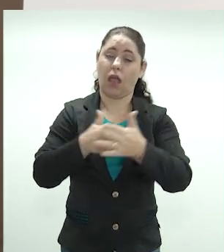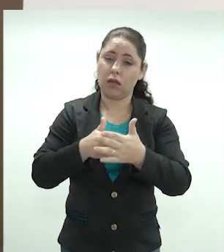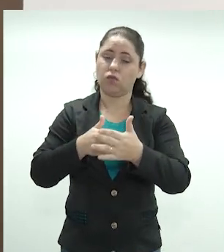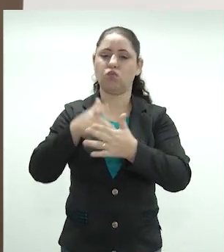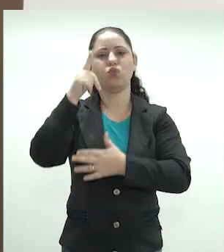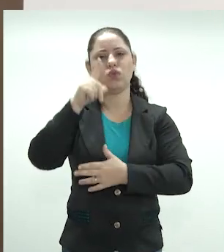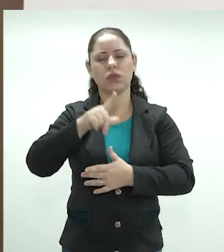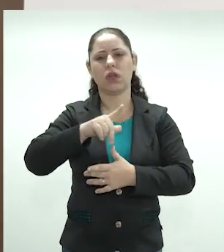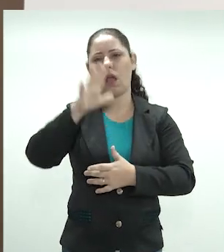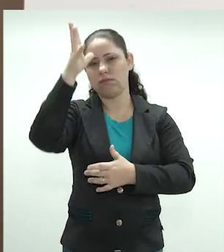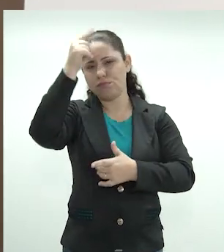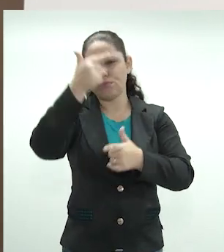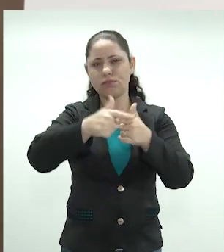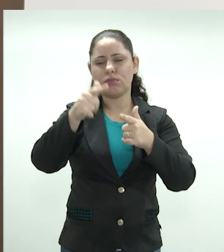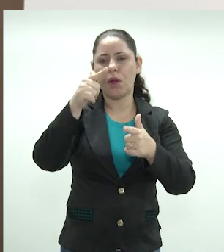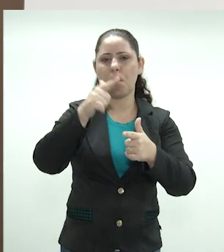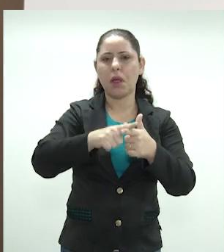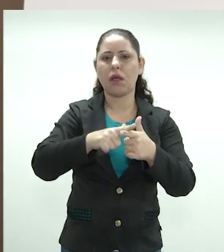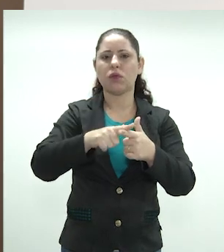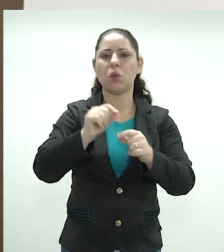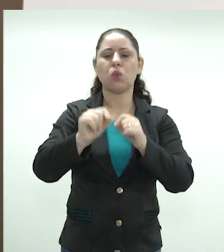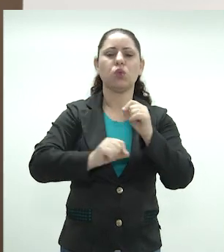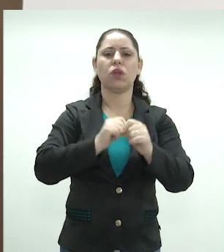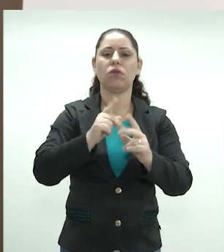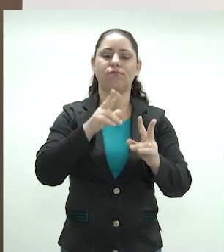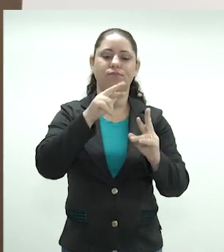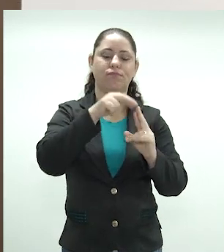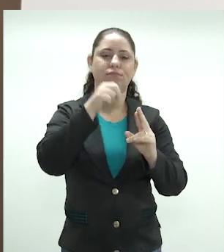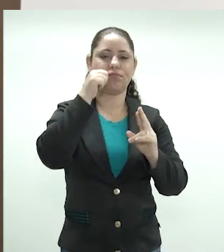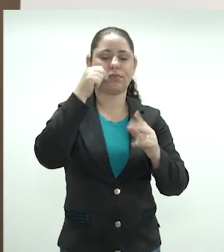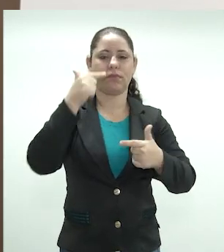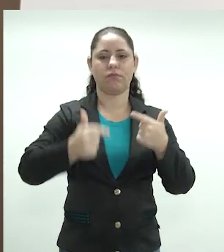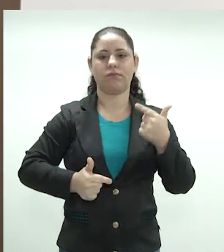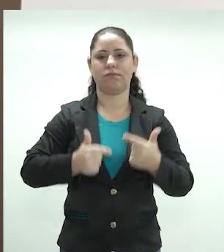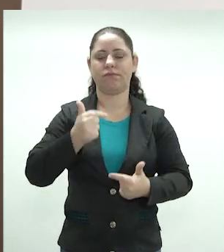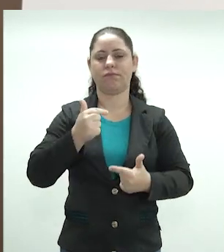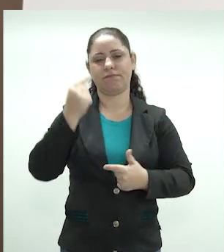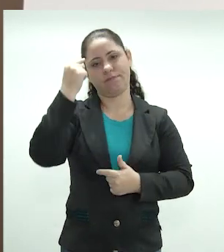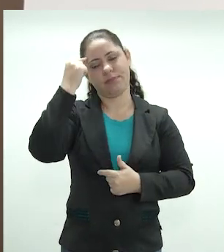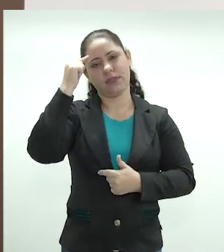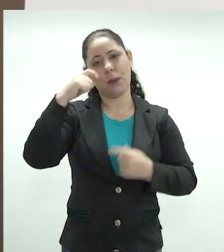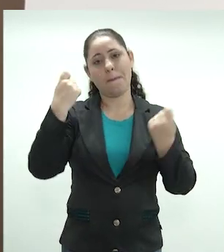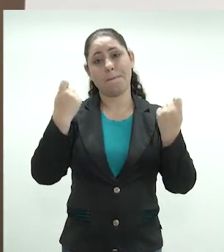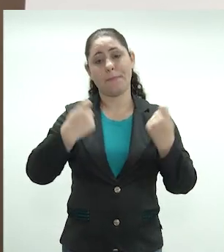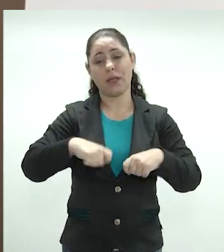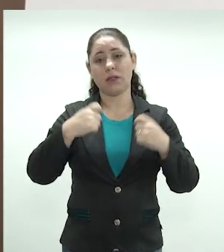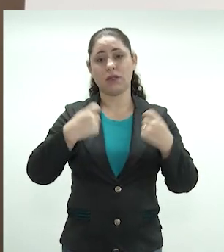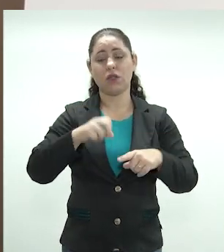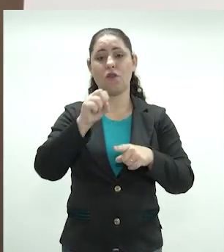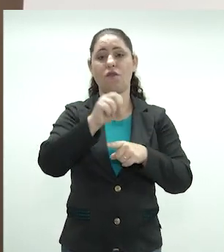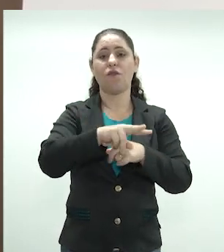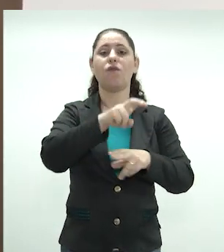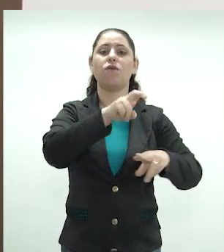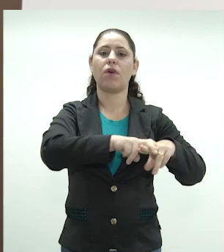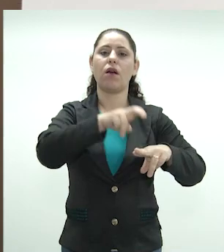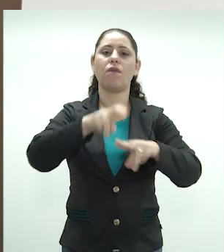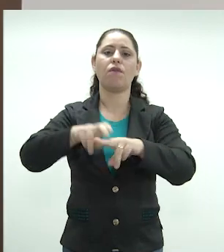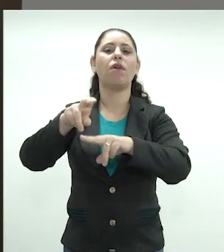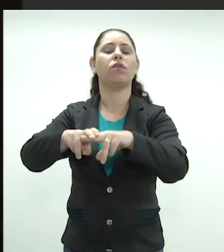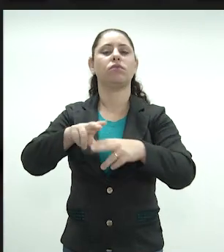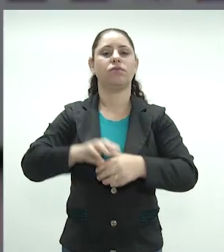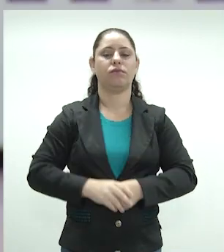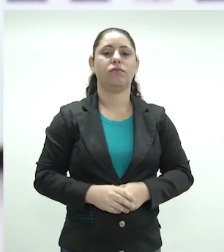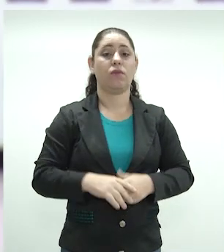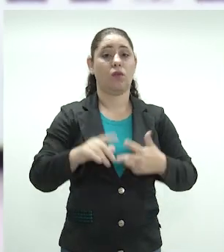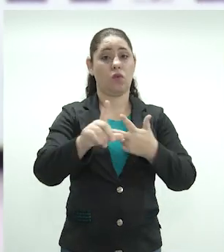consiga resolver o problema de subrepresentação das mulheres na política, eu acho necessário essa reserva de cadeiras de forma